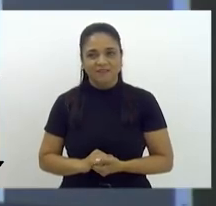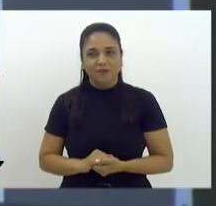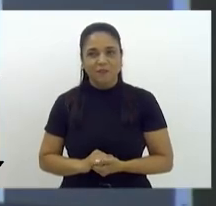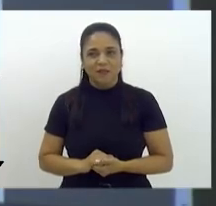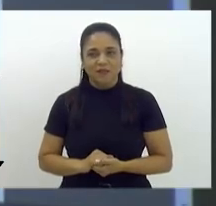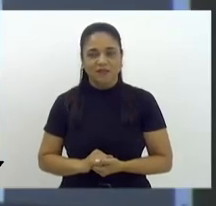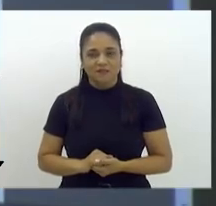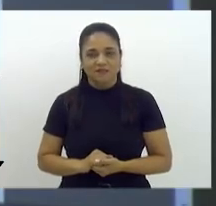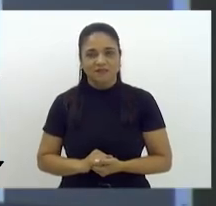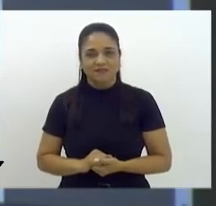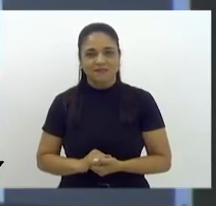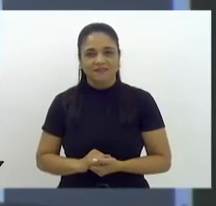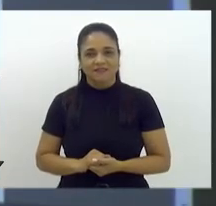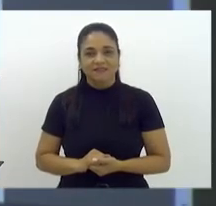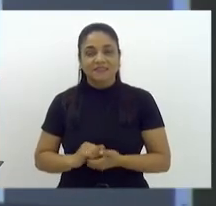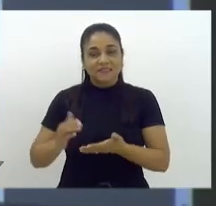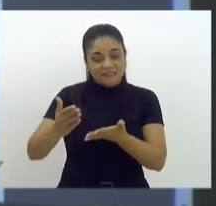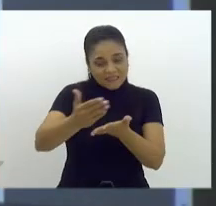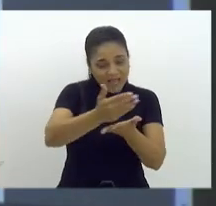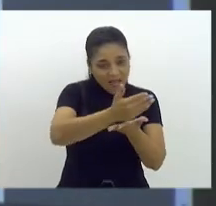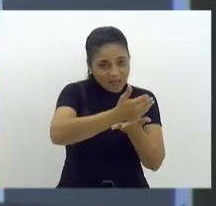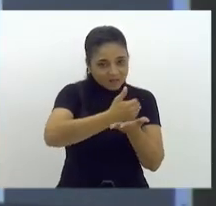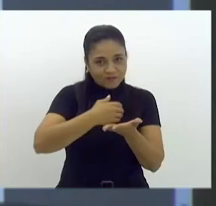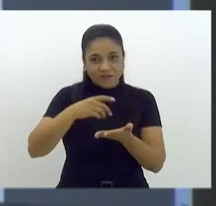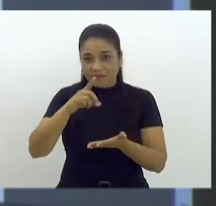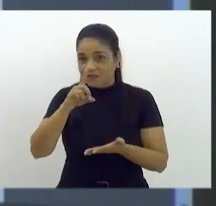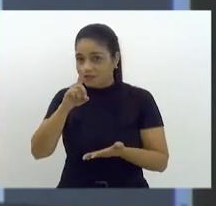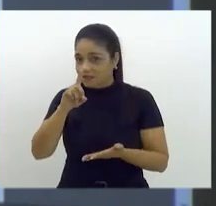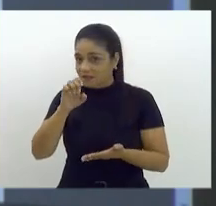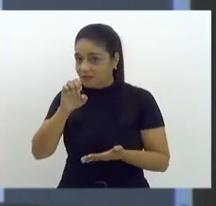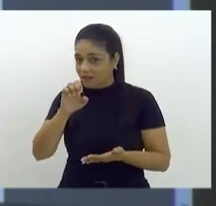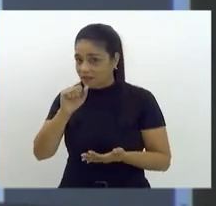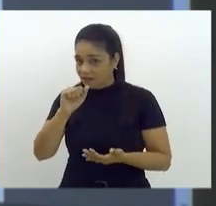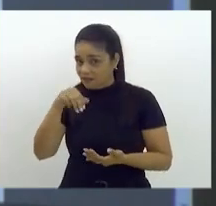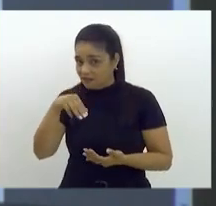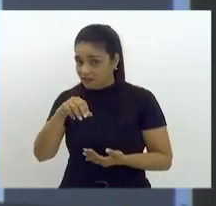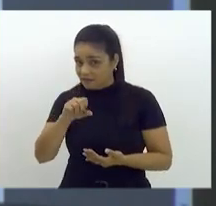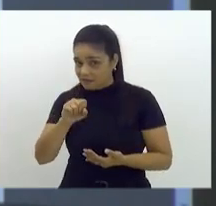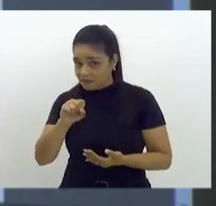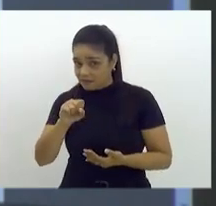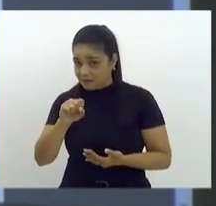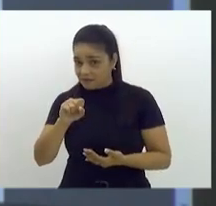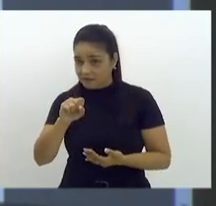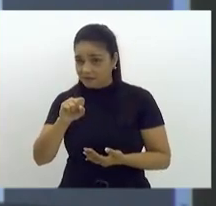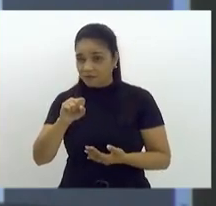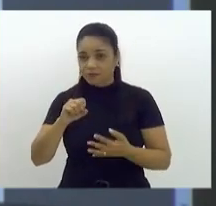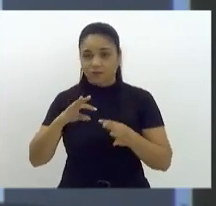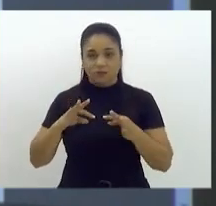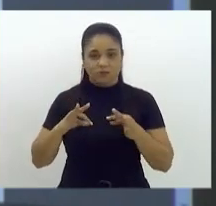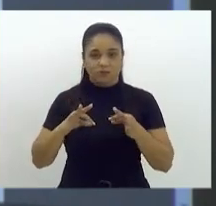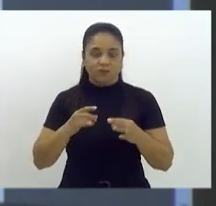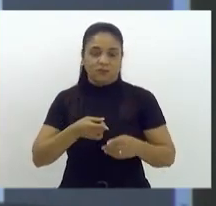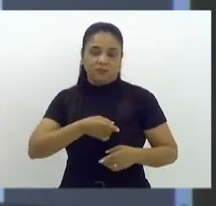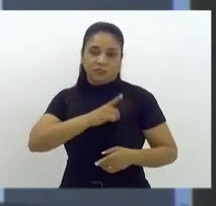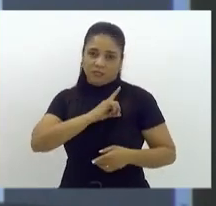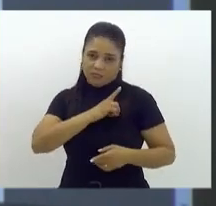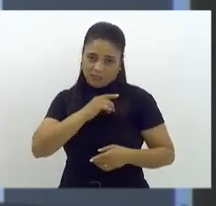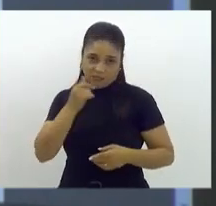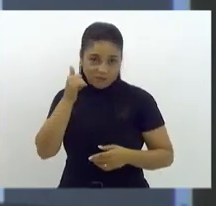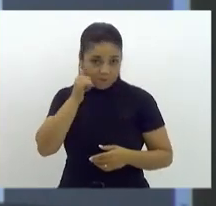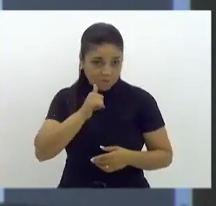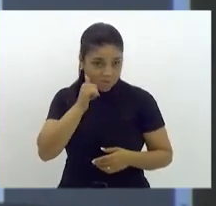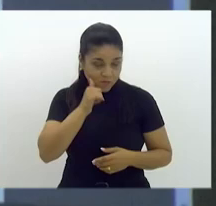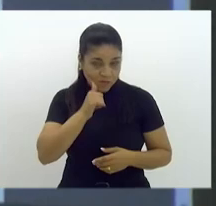pegamos os dados só das leões porque por óbvio não tive